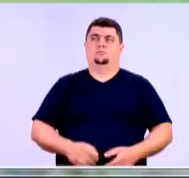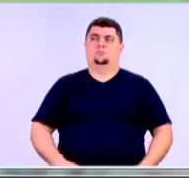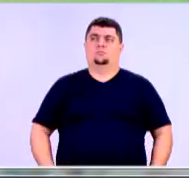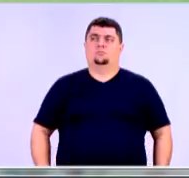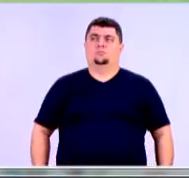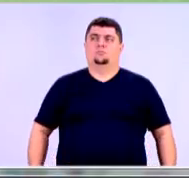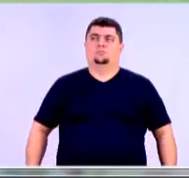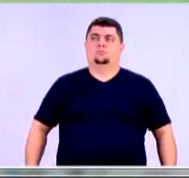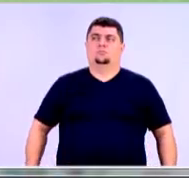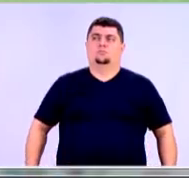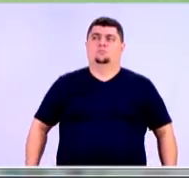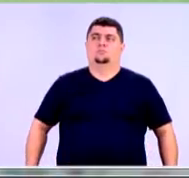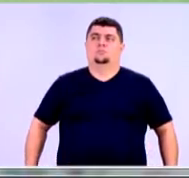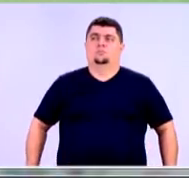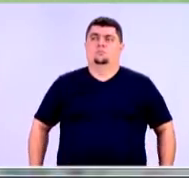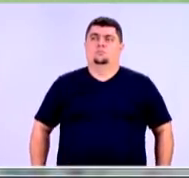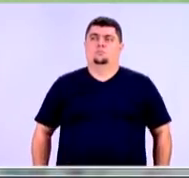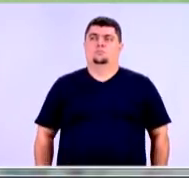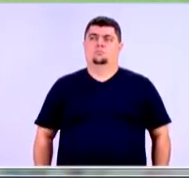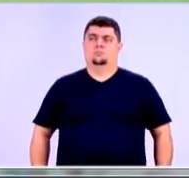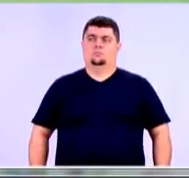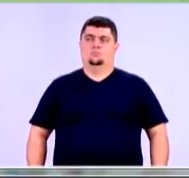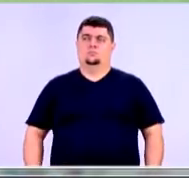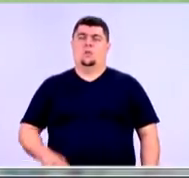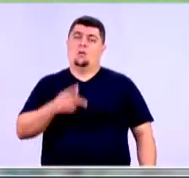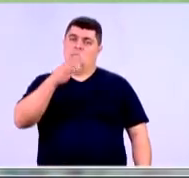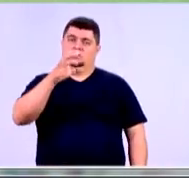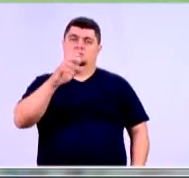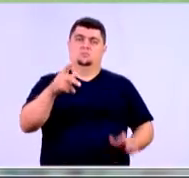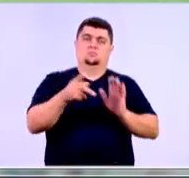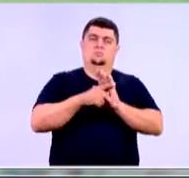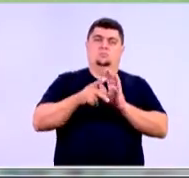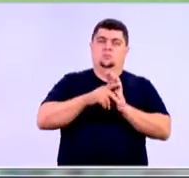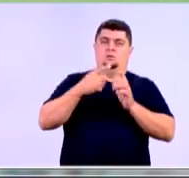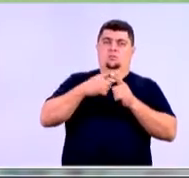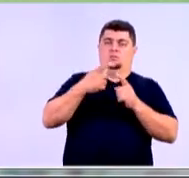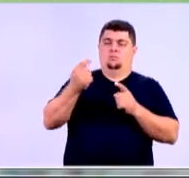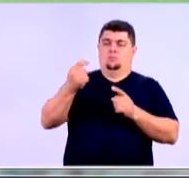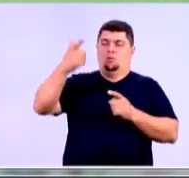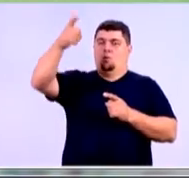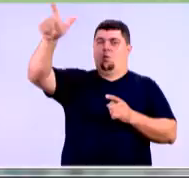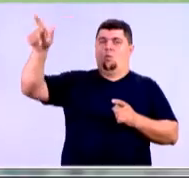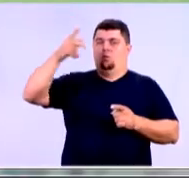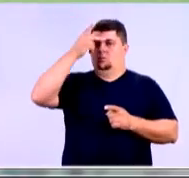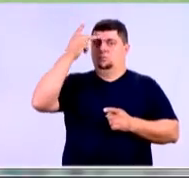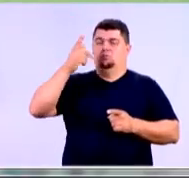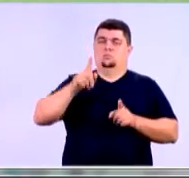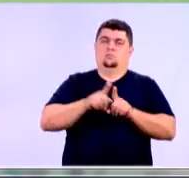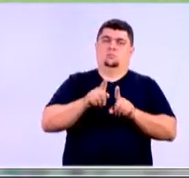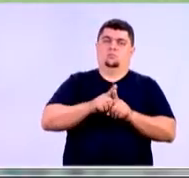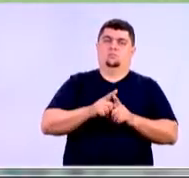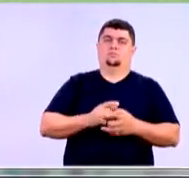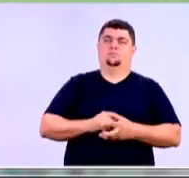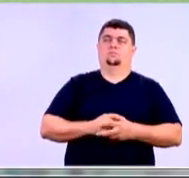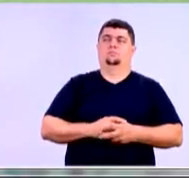Em relação ao capital de terceiros, né? Está aqui, né? Isso. Em relação ao capital de terceiros, dividido pelo capital de